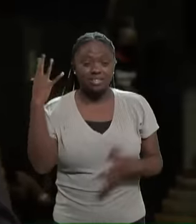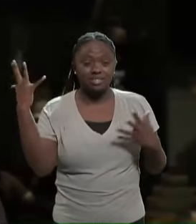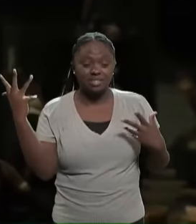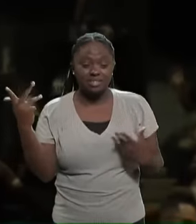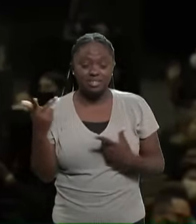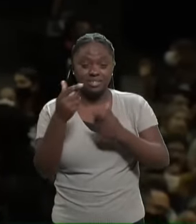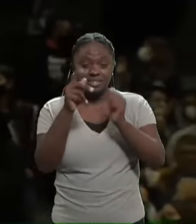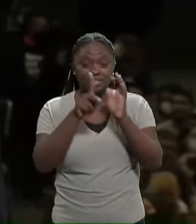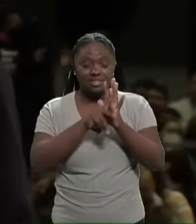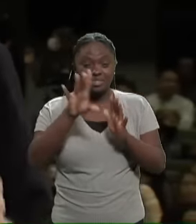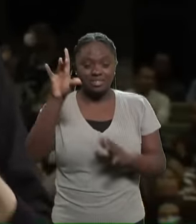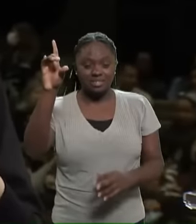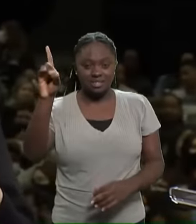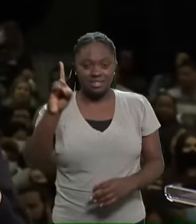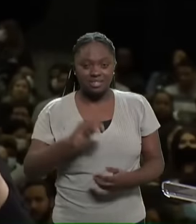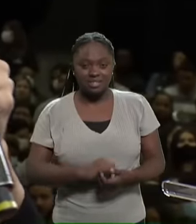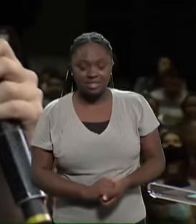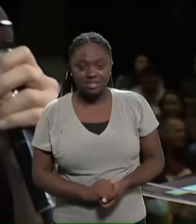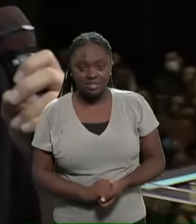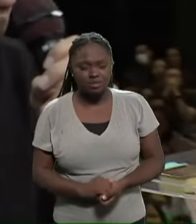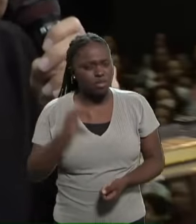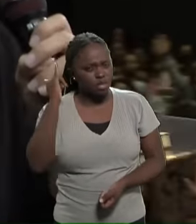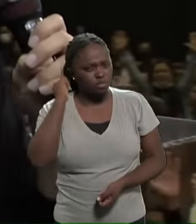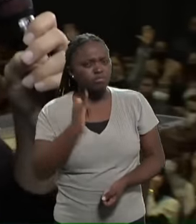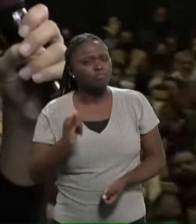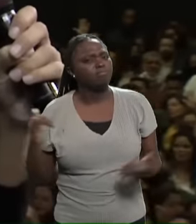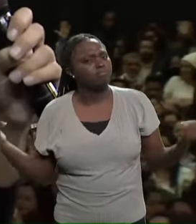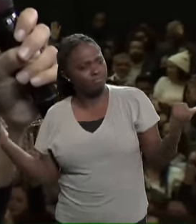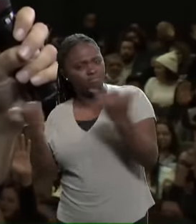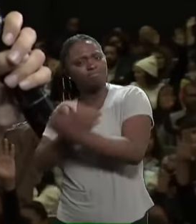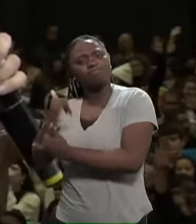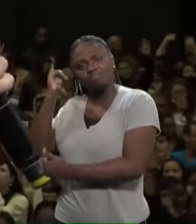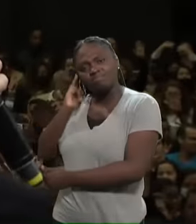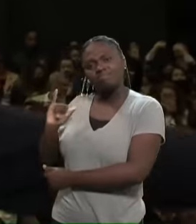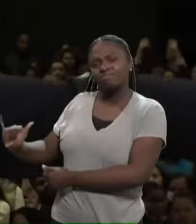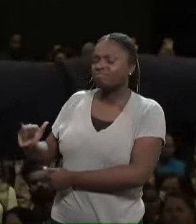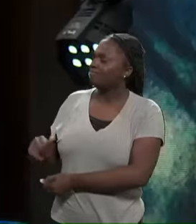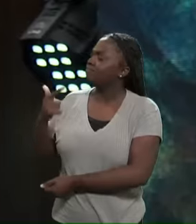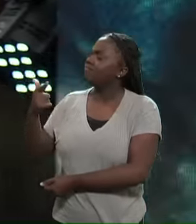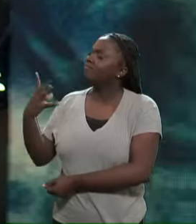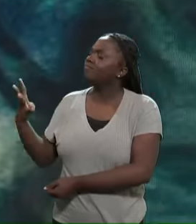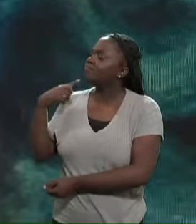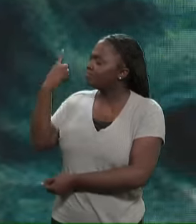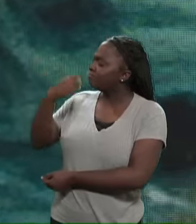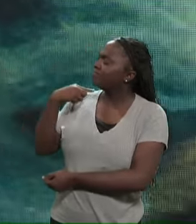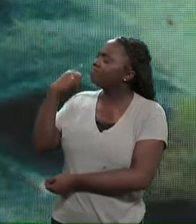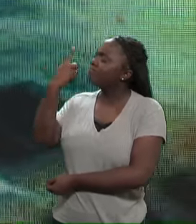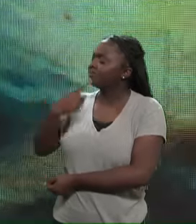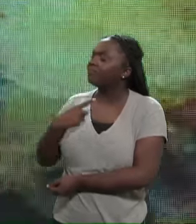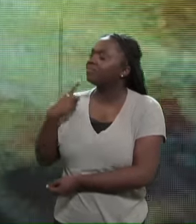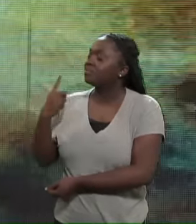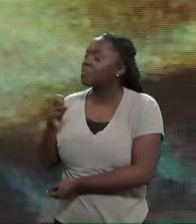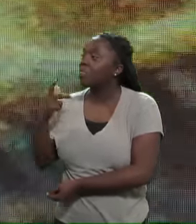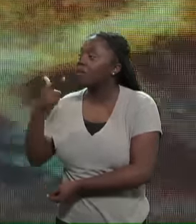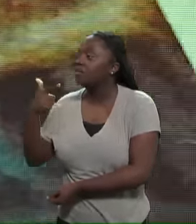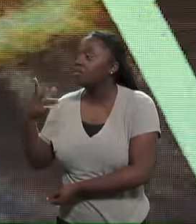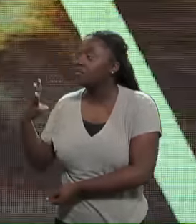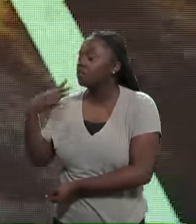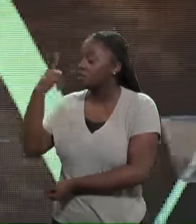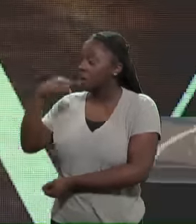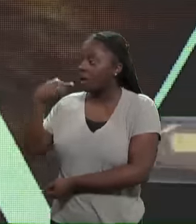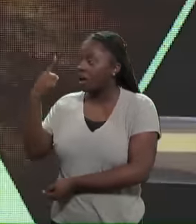Deus. Não seja profeta, fala como profeta. 24 horas. 24